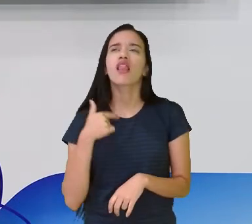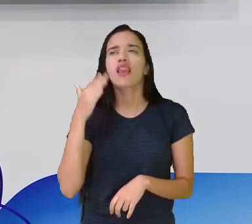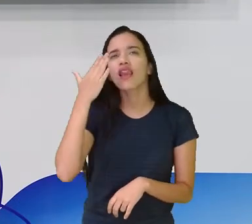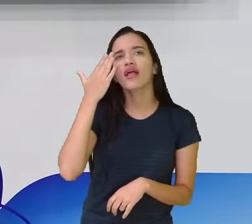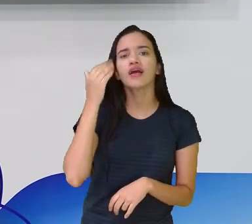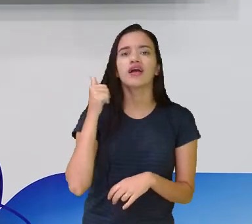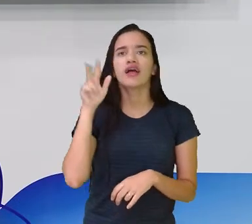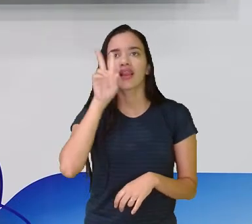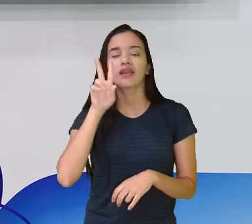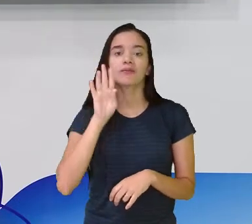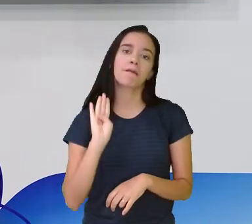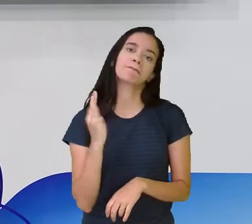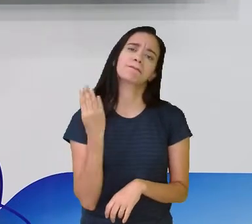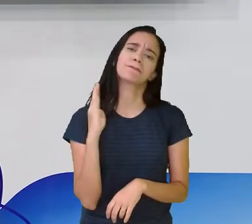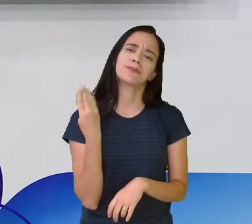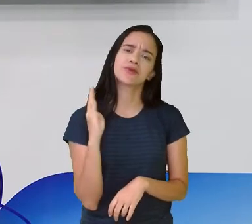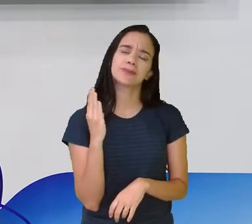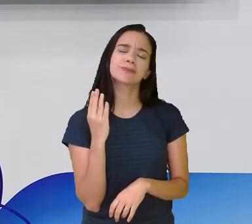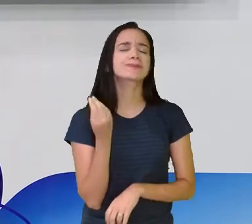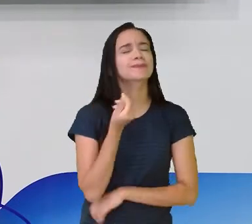como biologia,